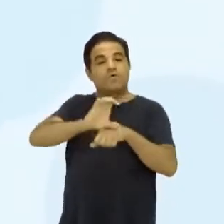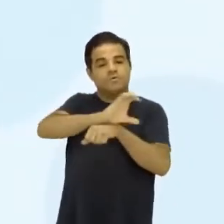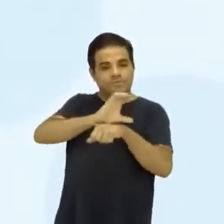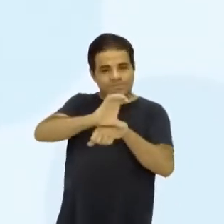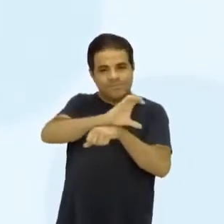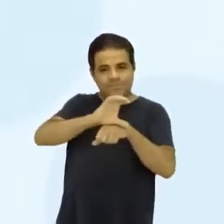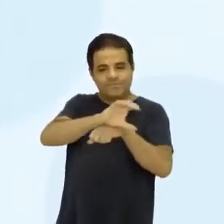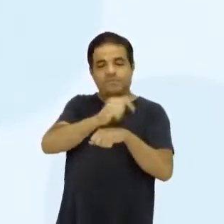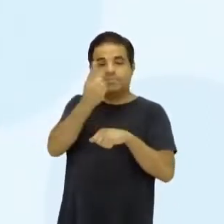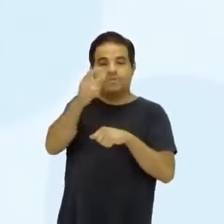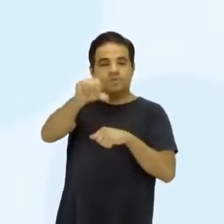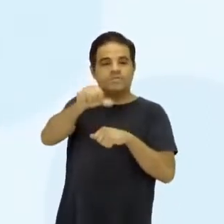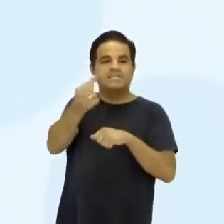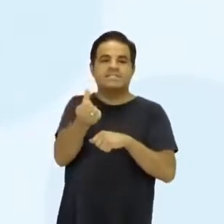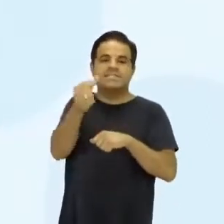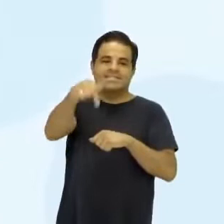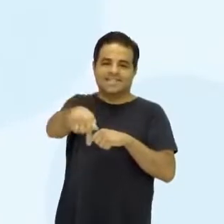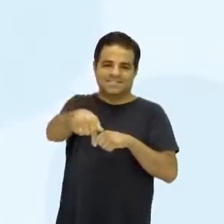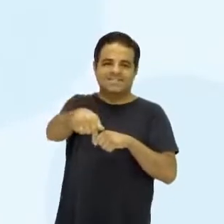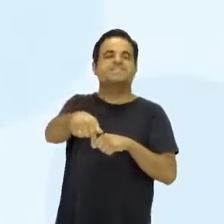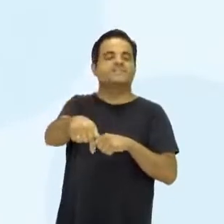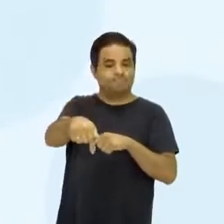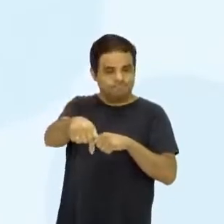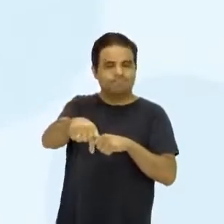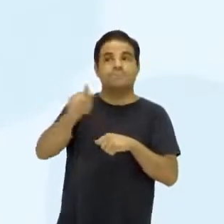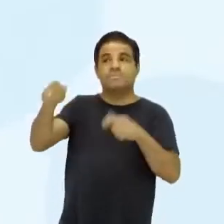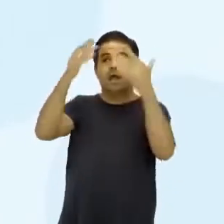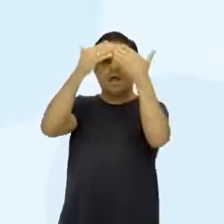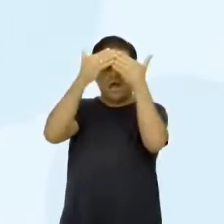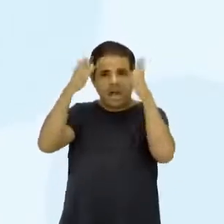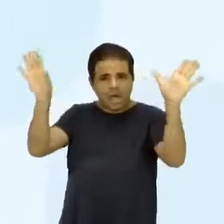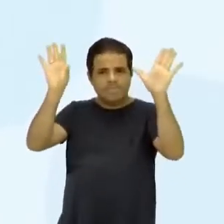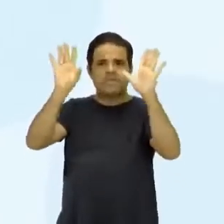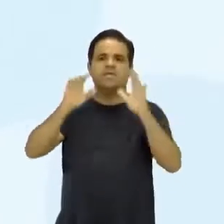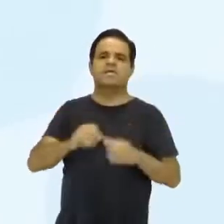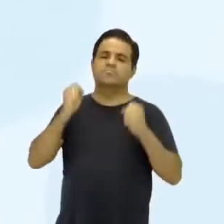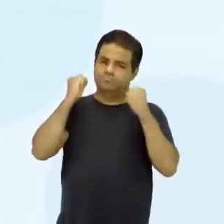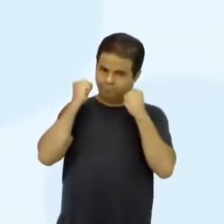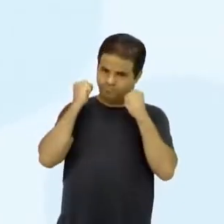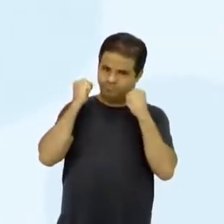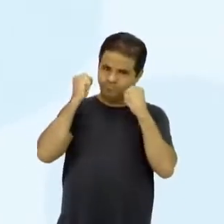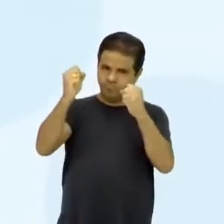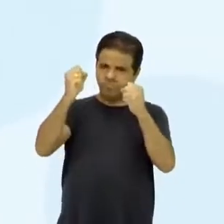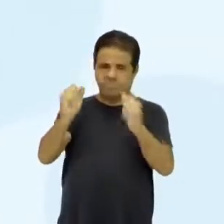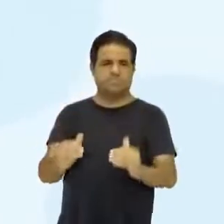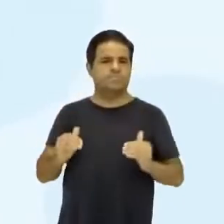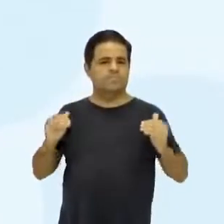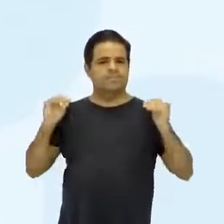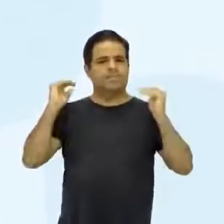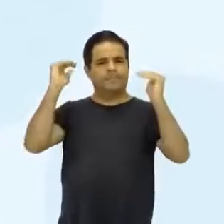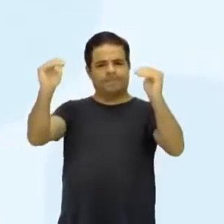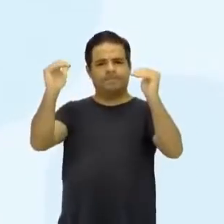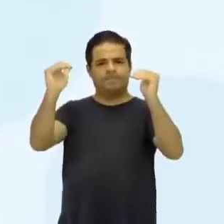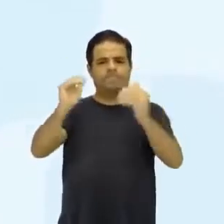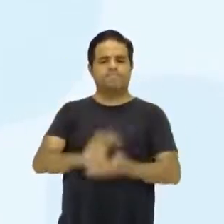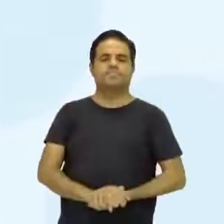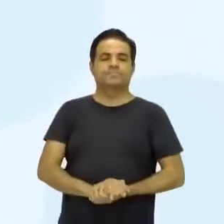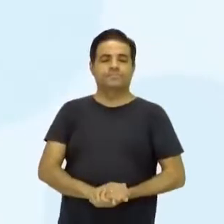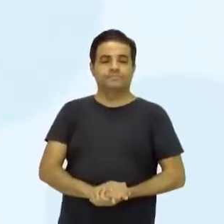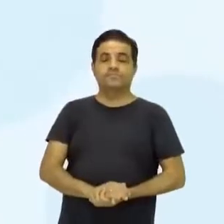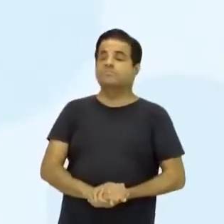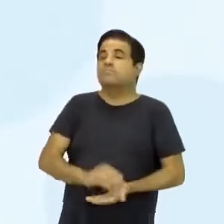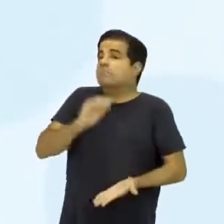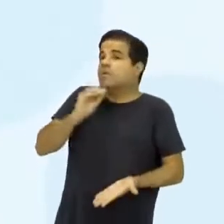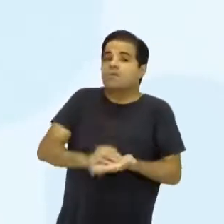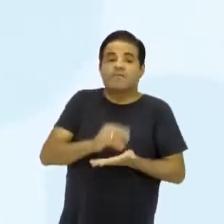que é a Constituição de 67, quando ele amplia os poderes do Executivo. E